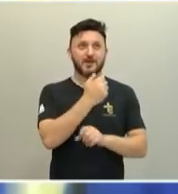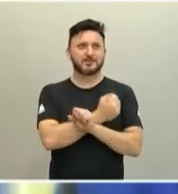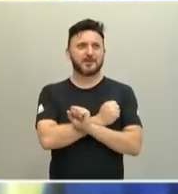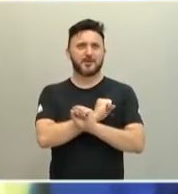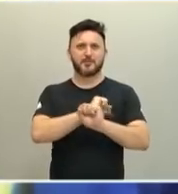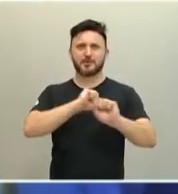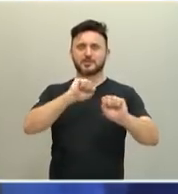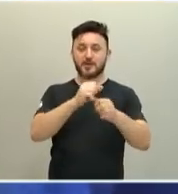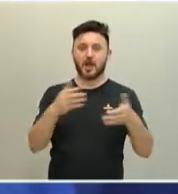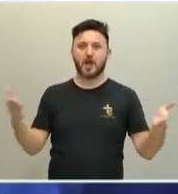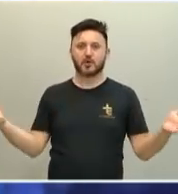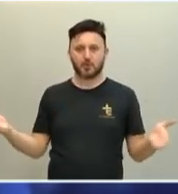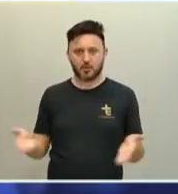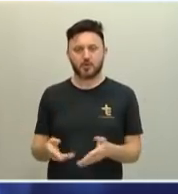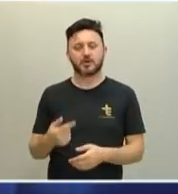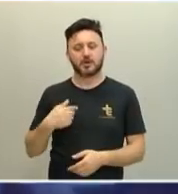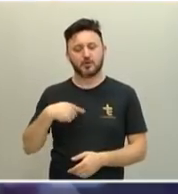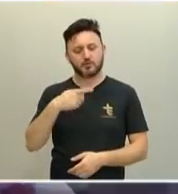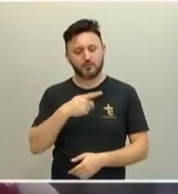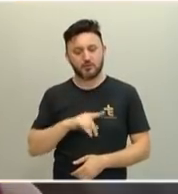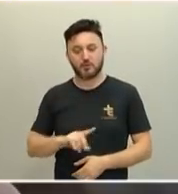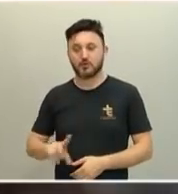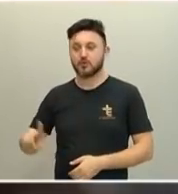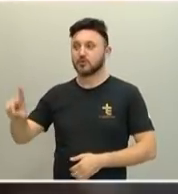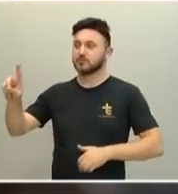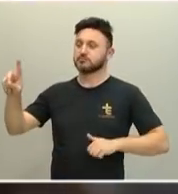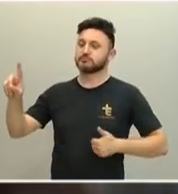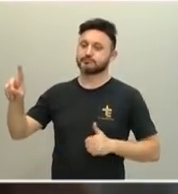agora, mas vou seguir.